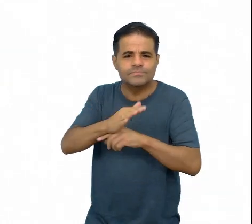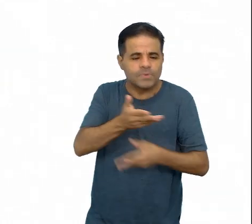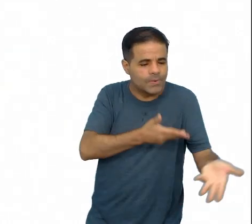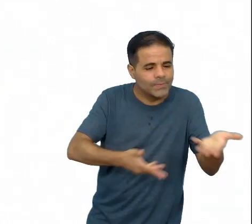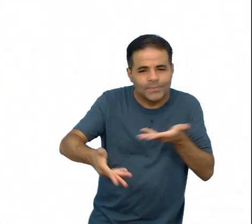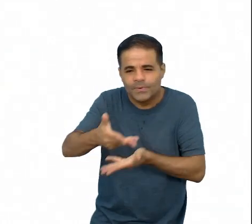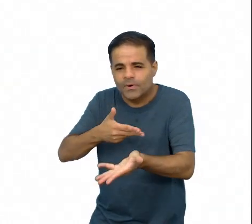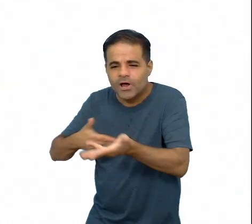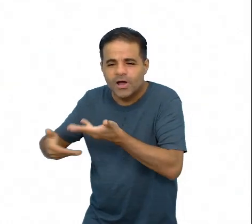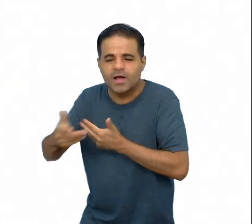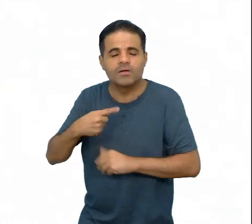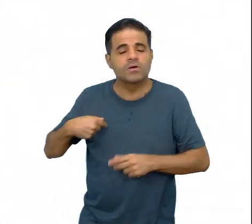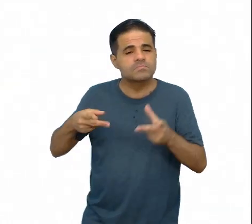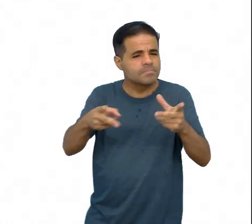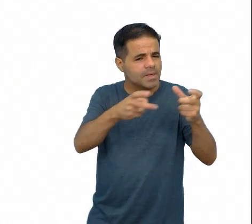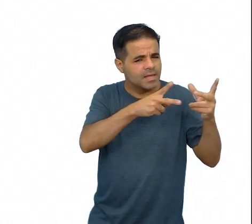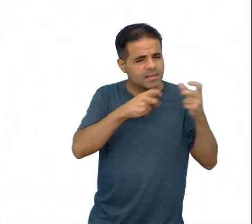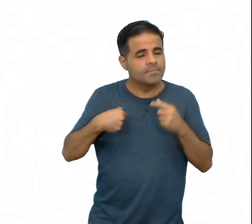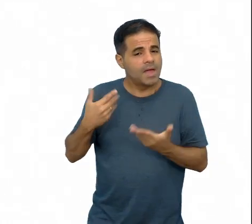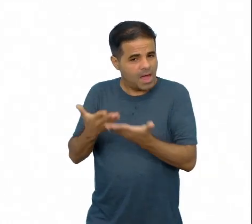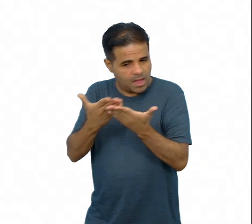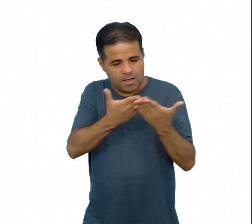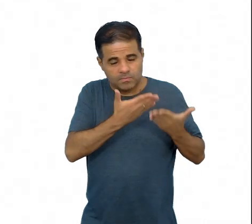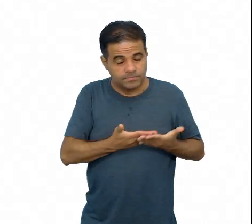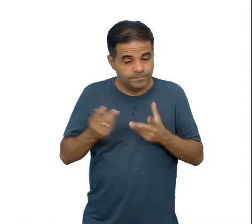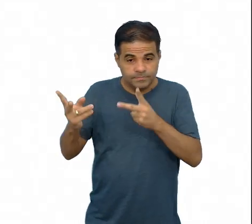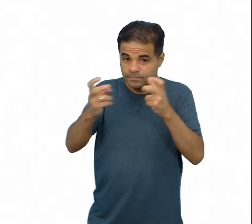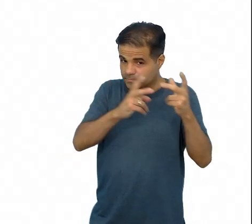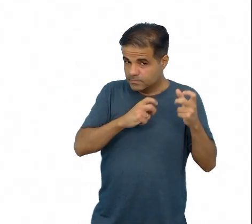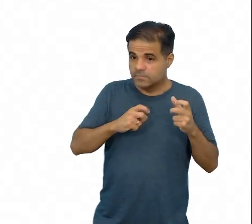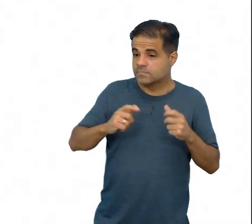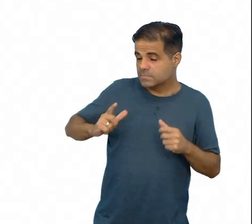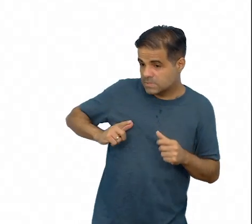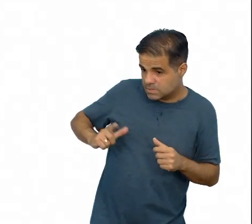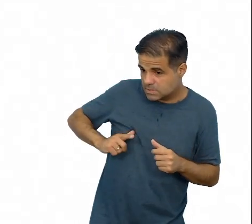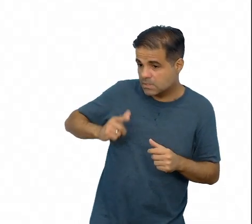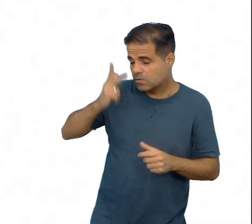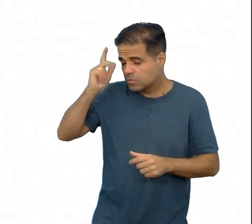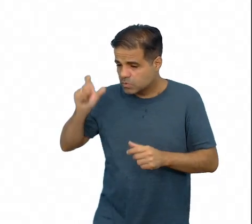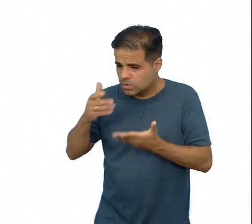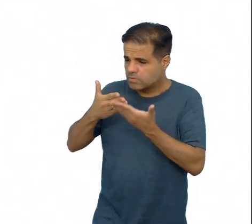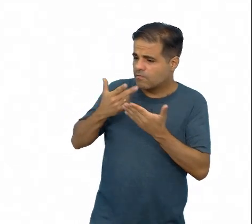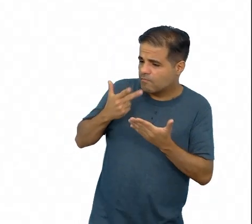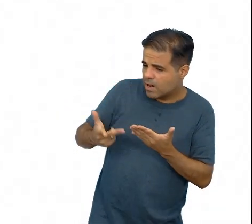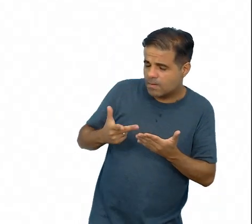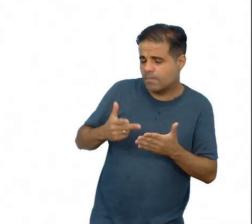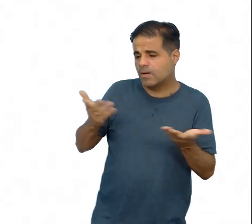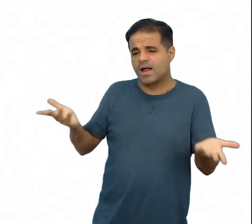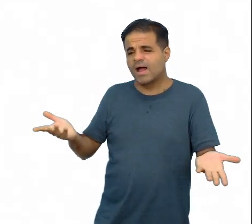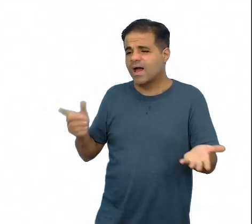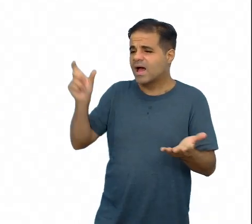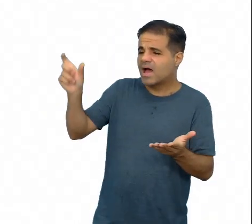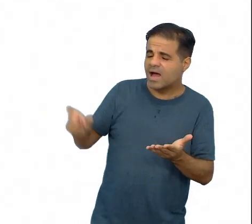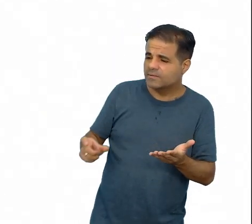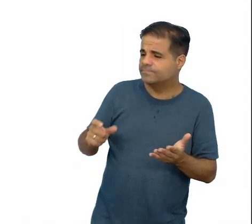gente costuma perceber nas nossas aulas, né, quando algum estudante fala assim, professora, quando aquele meu amigo me explica, aí